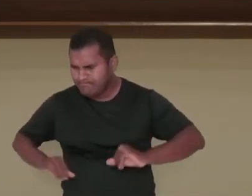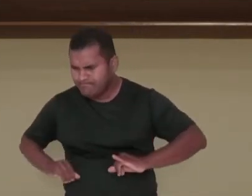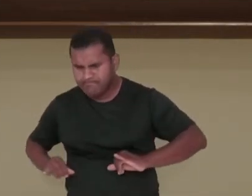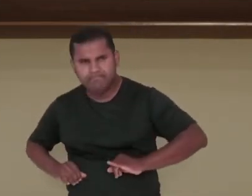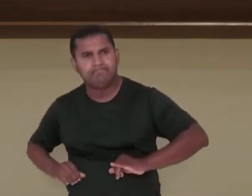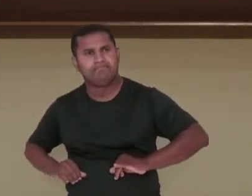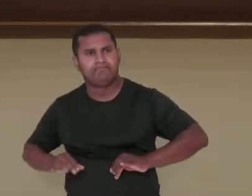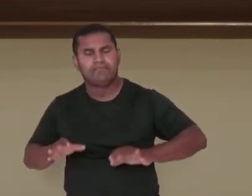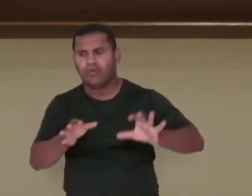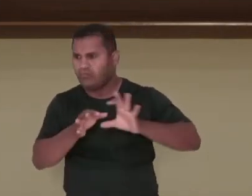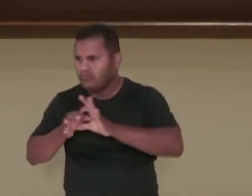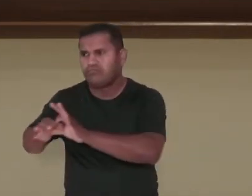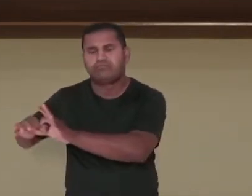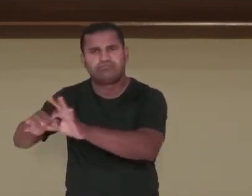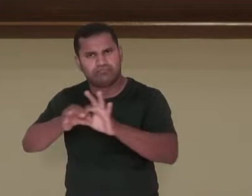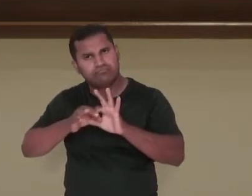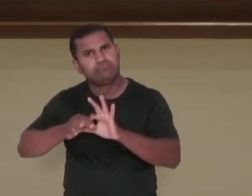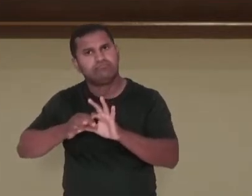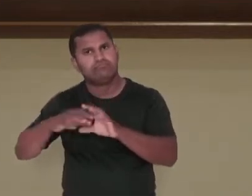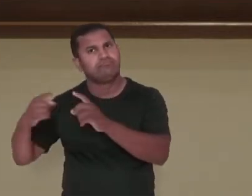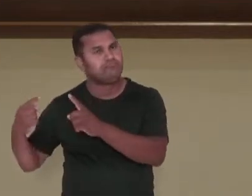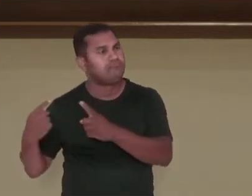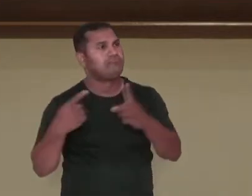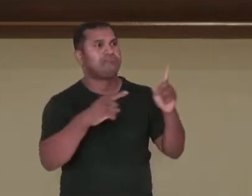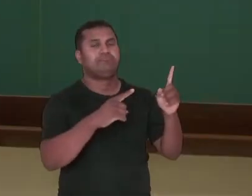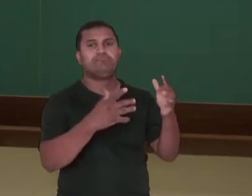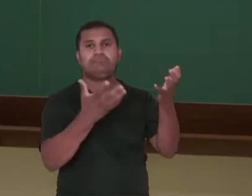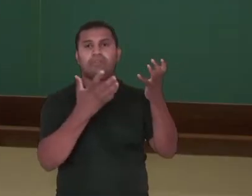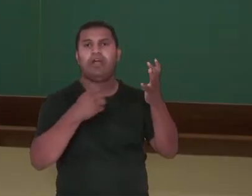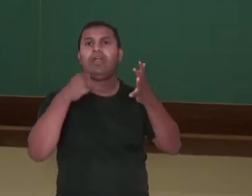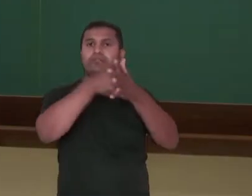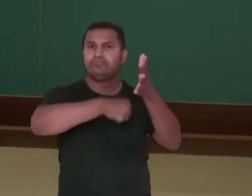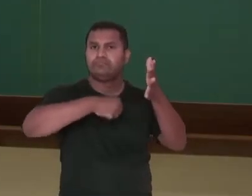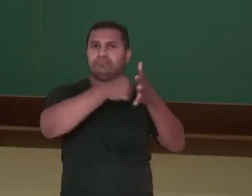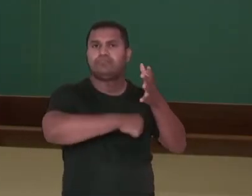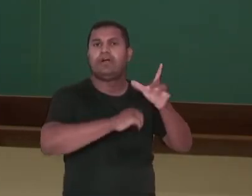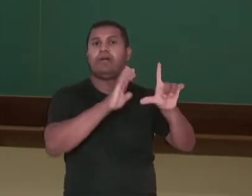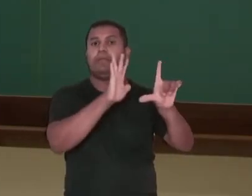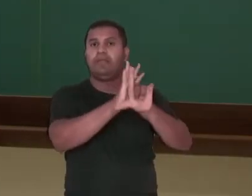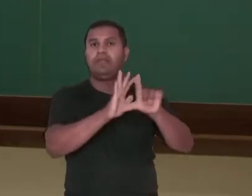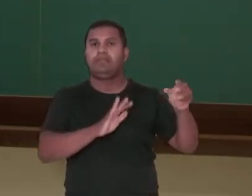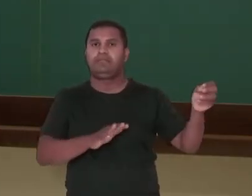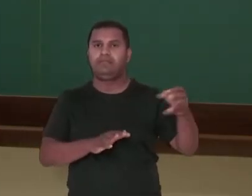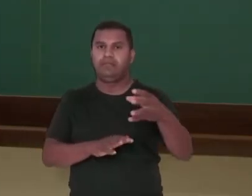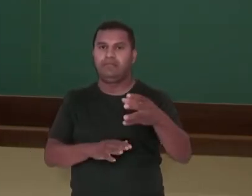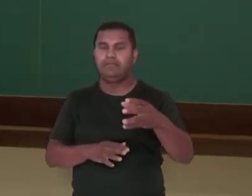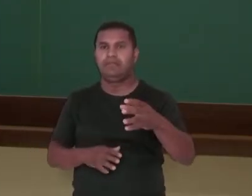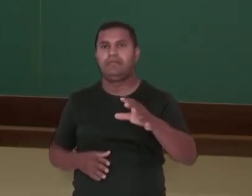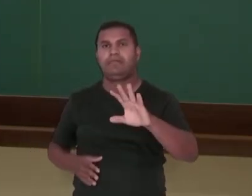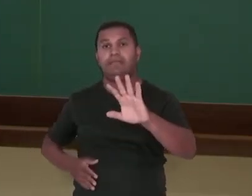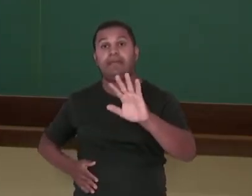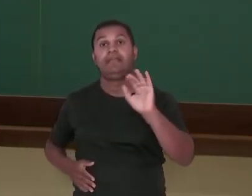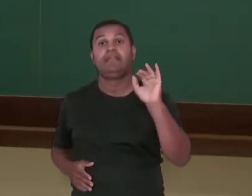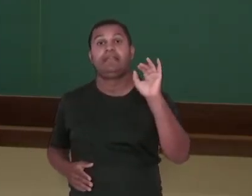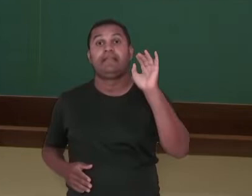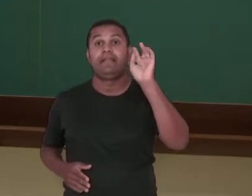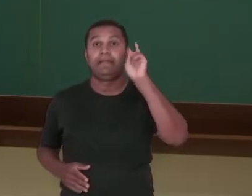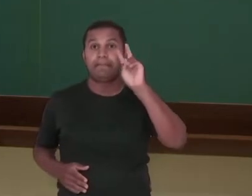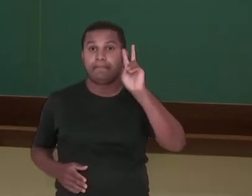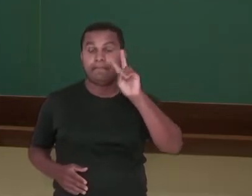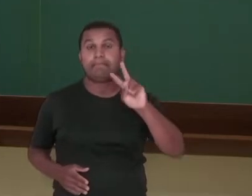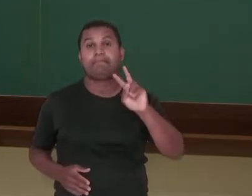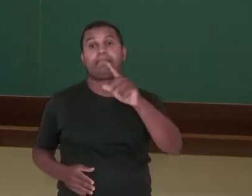no Brasil vão ter ideologias que vão estar constantes dentro desse movimento operário. Tudo tem